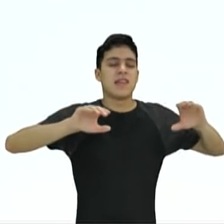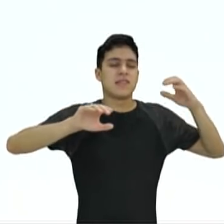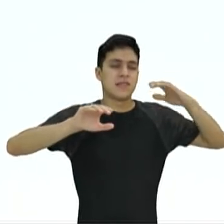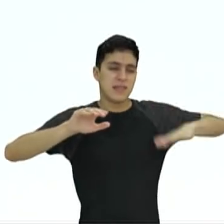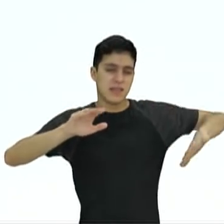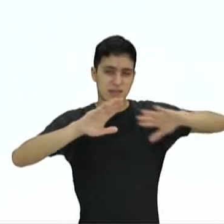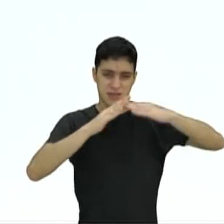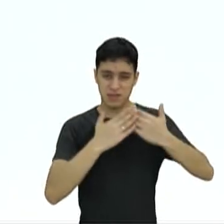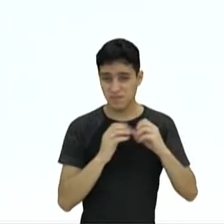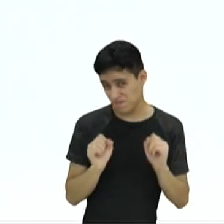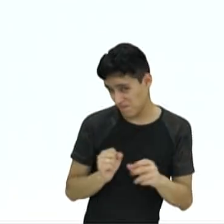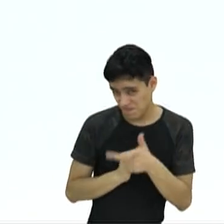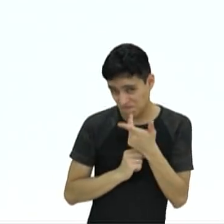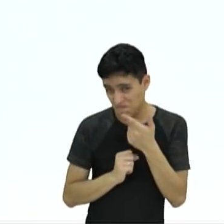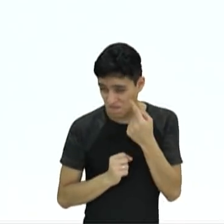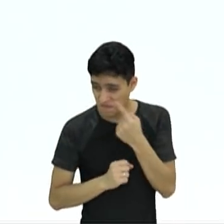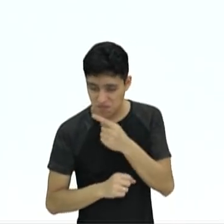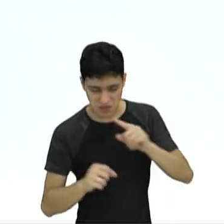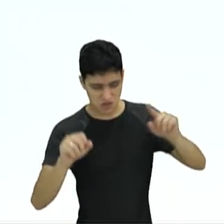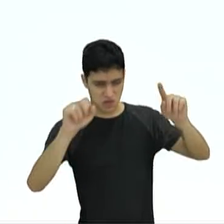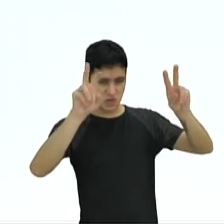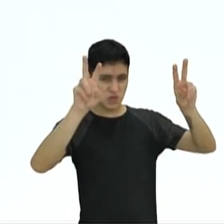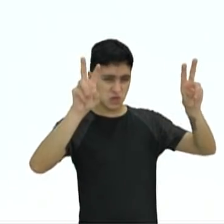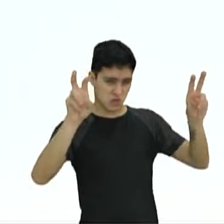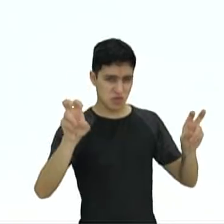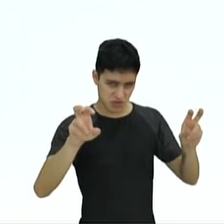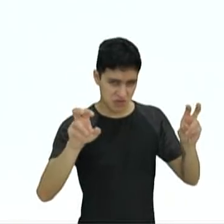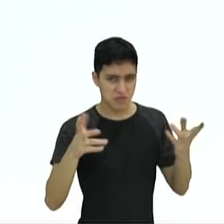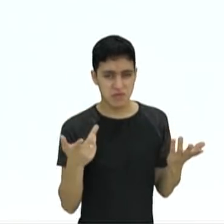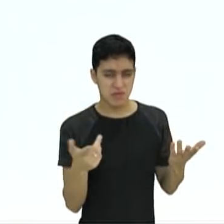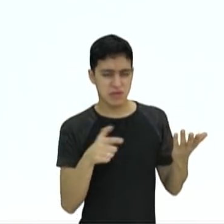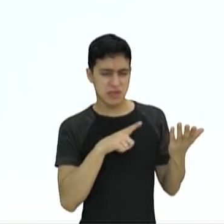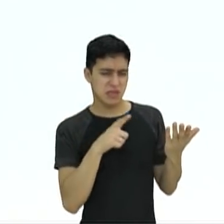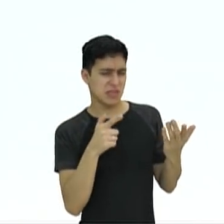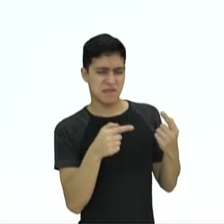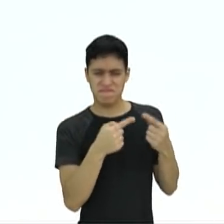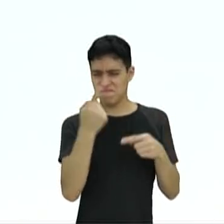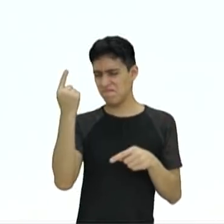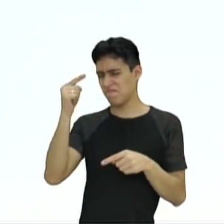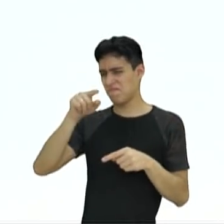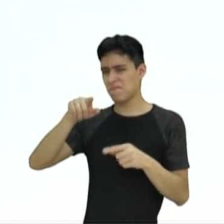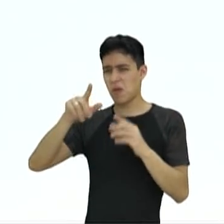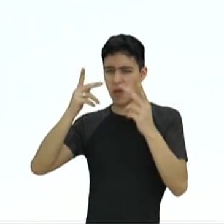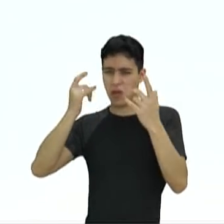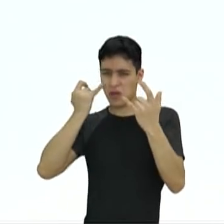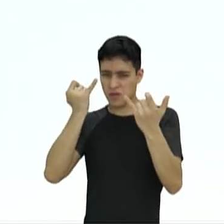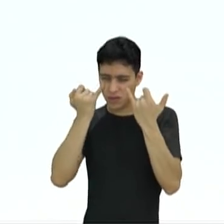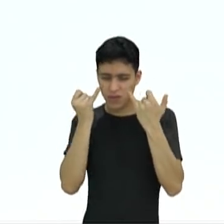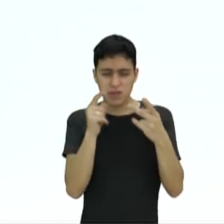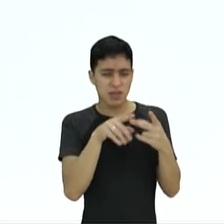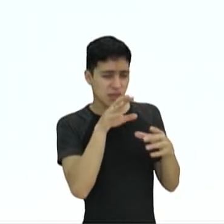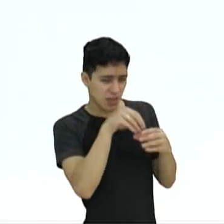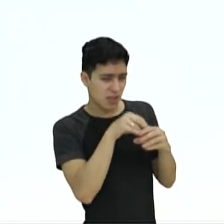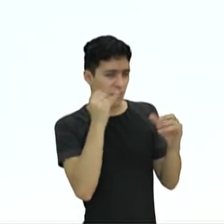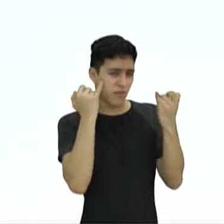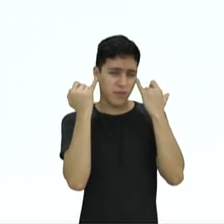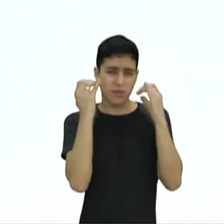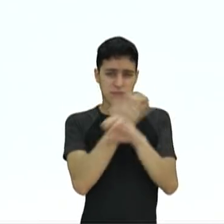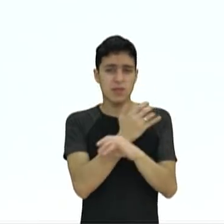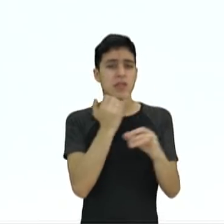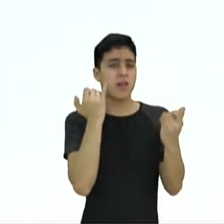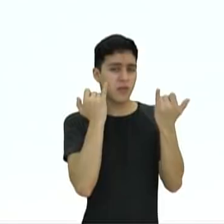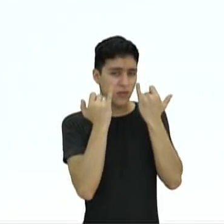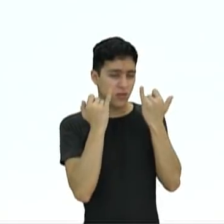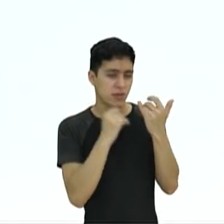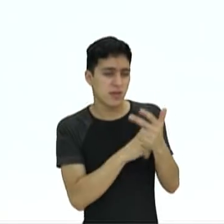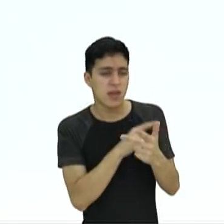que o título, letra A, tem pouco a ver com a notícia inteira. Letra B, traz todas as informações da notícia.